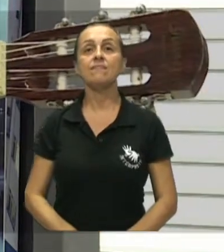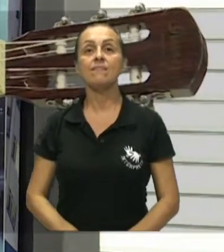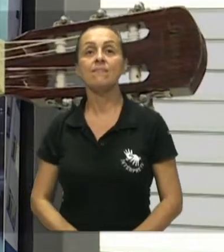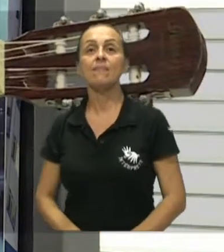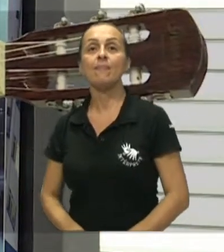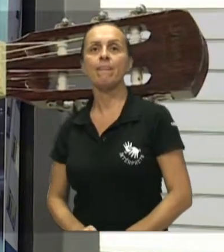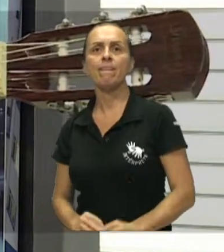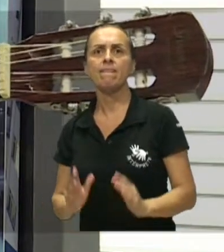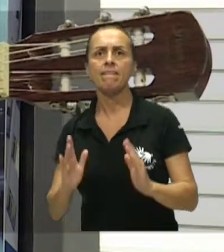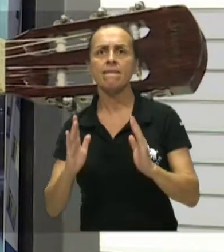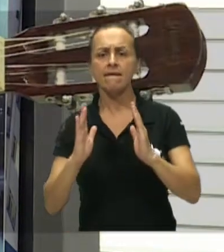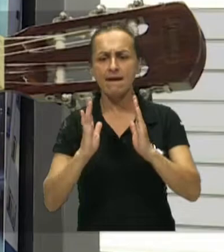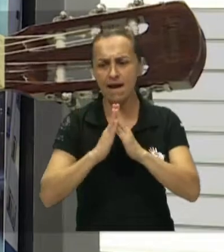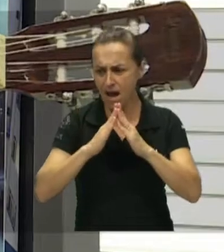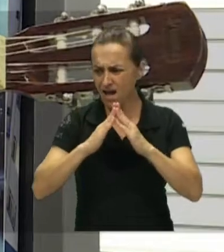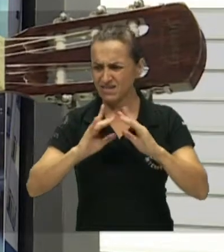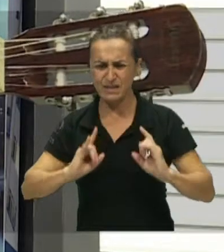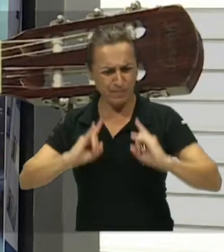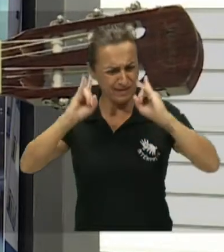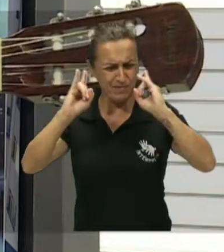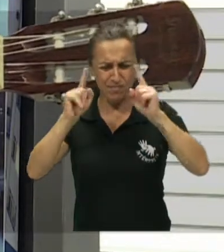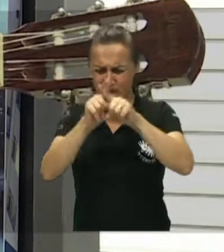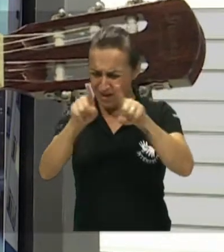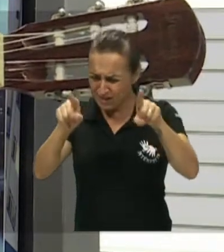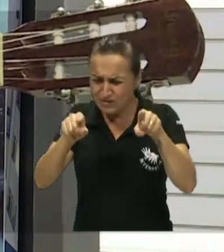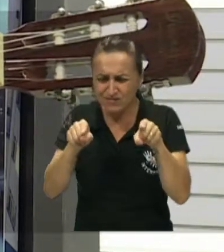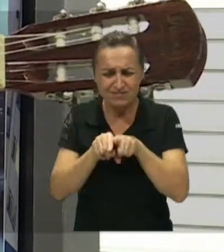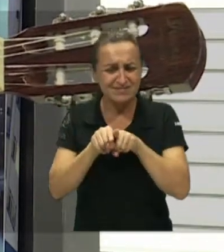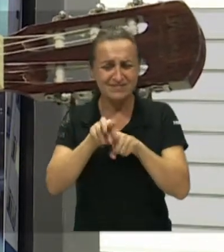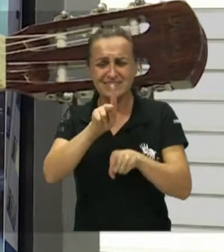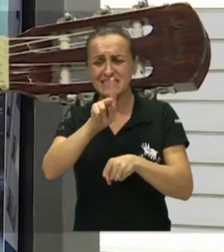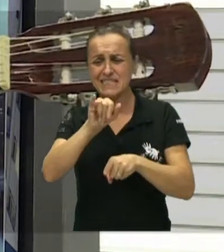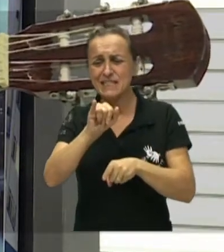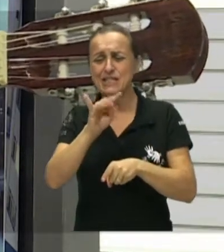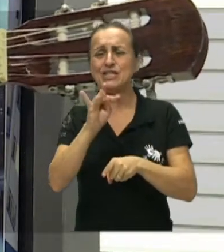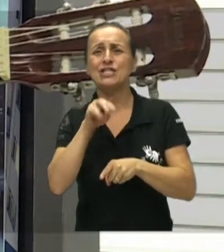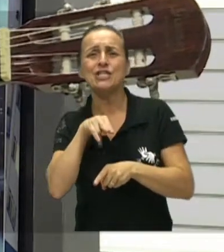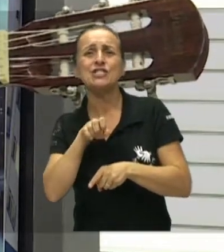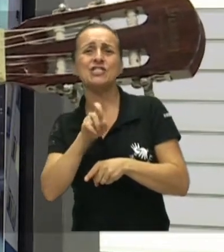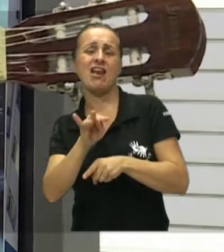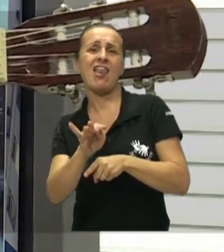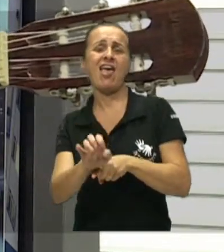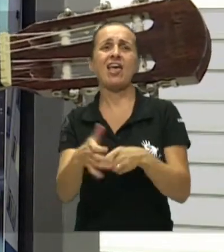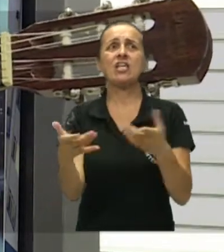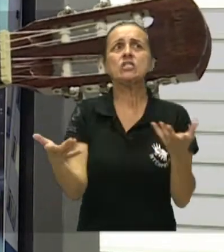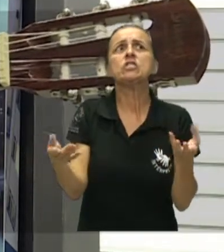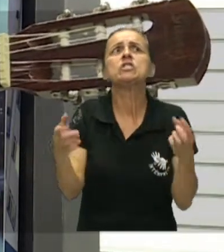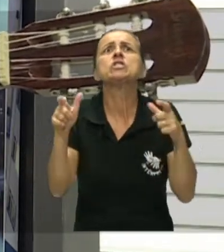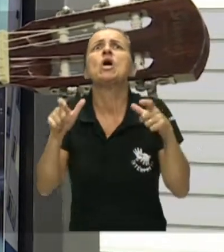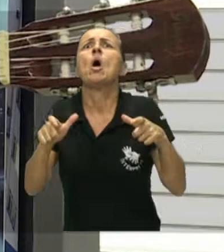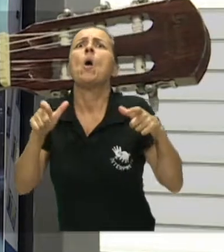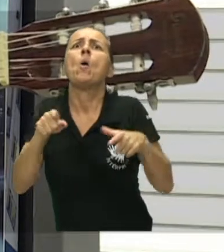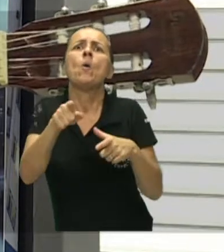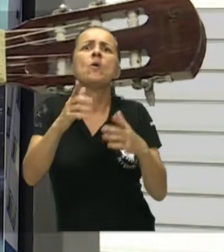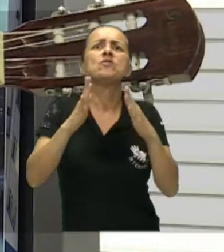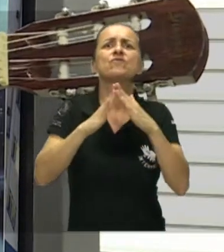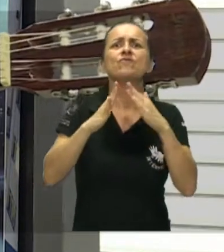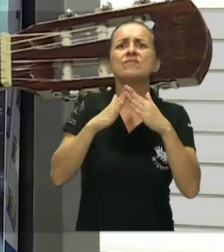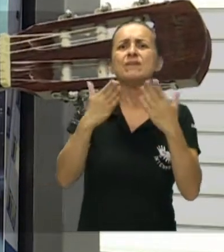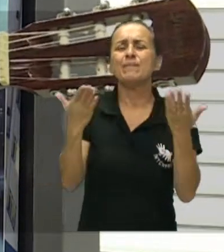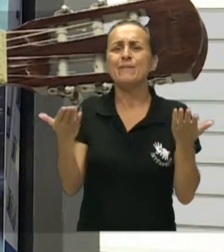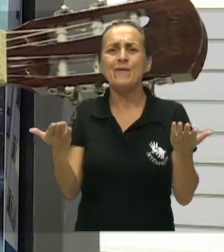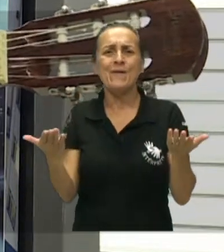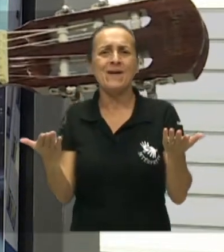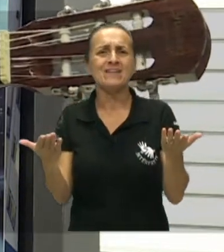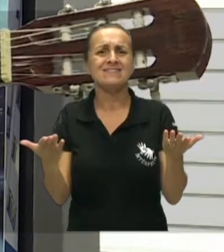Casa, apartamento, kitnet é onde você mora. Faz tempo que eu espero esse momento